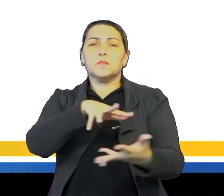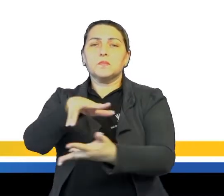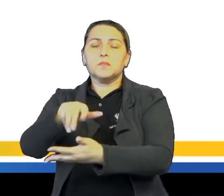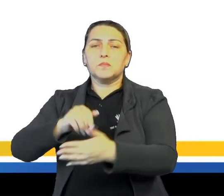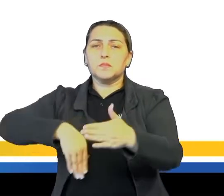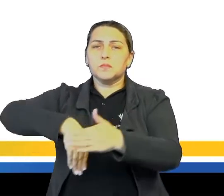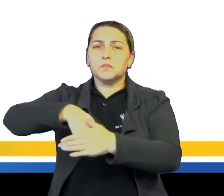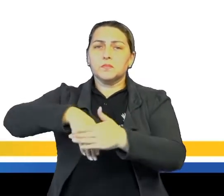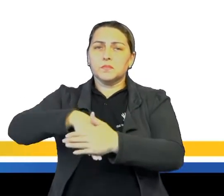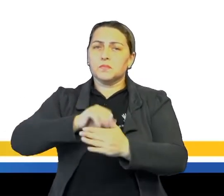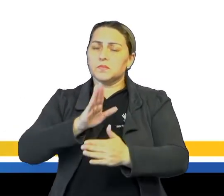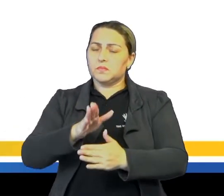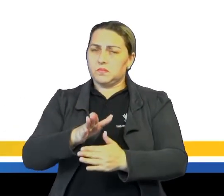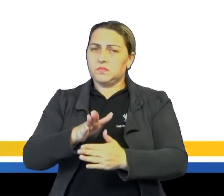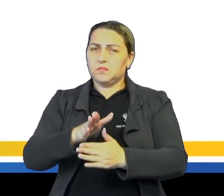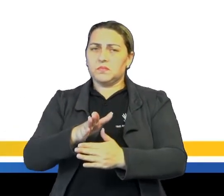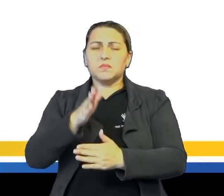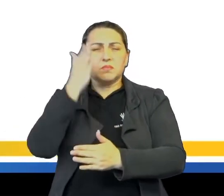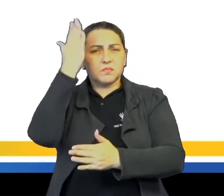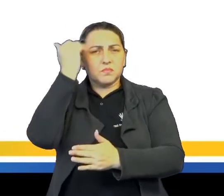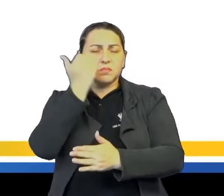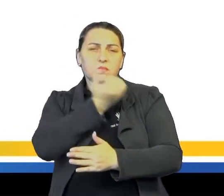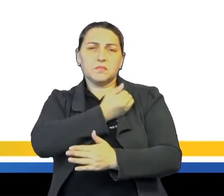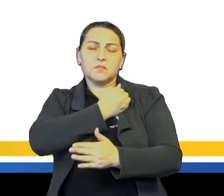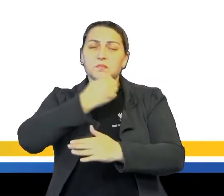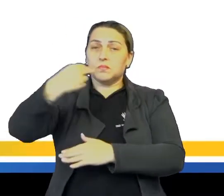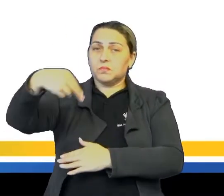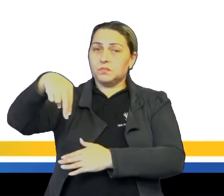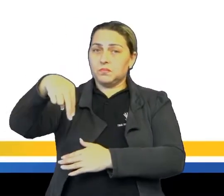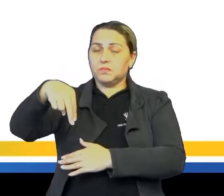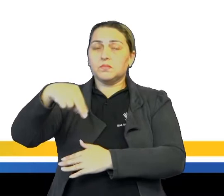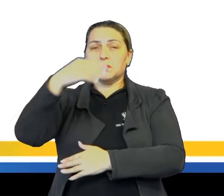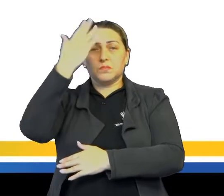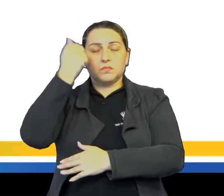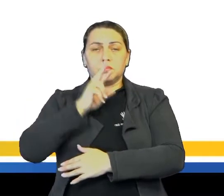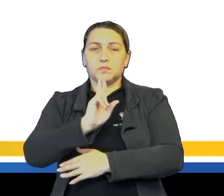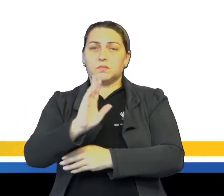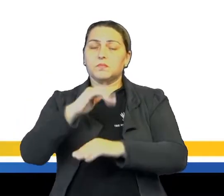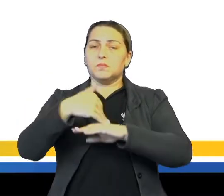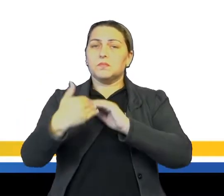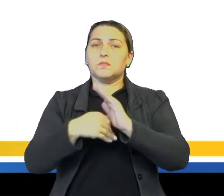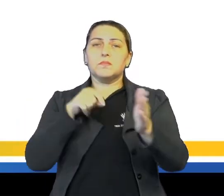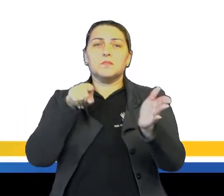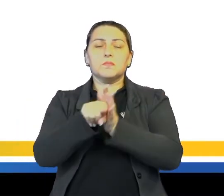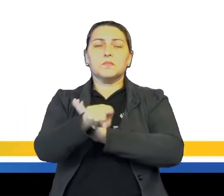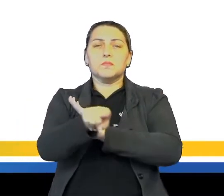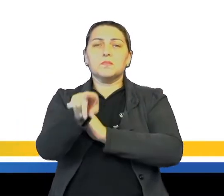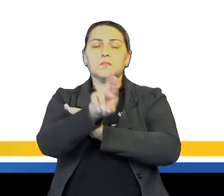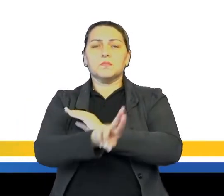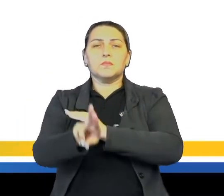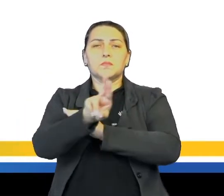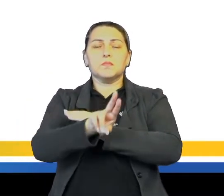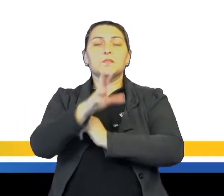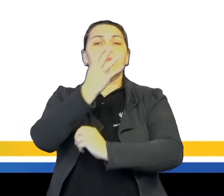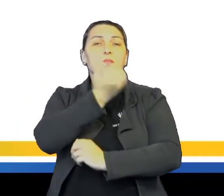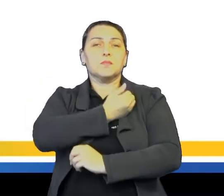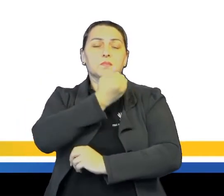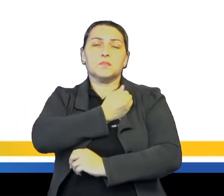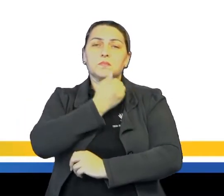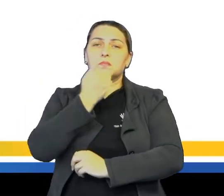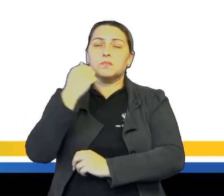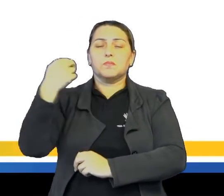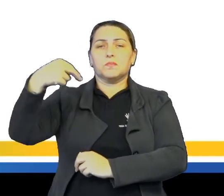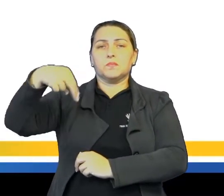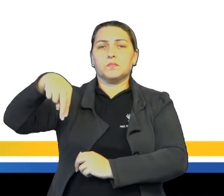ouviu falar desses números naturais? Porque para responder todas essas perguntas, você utilizou os números